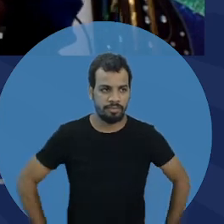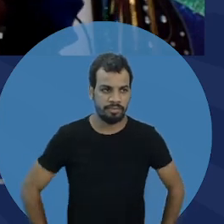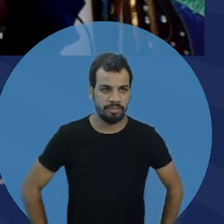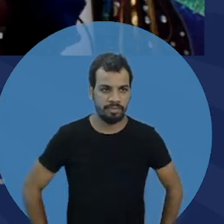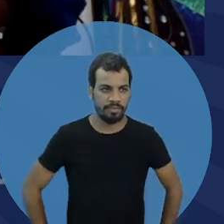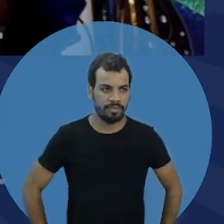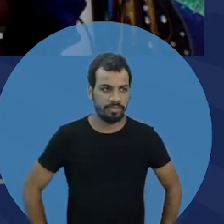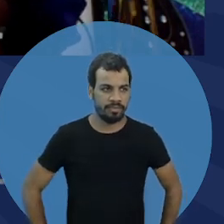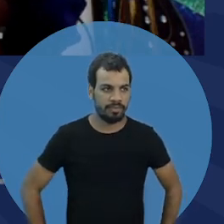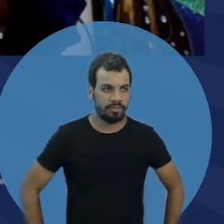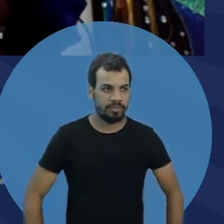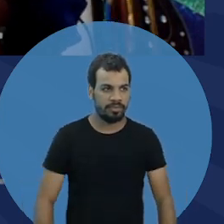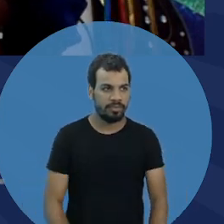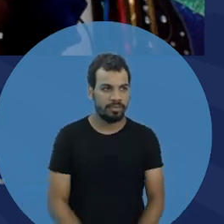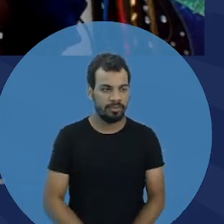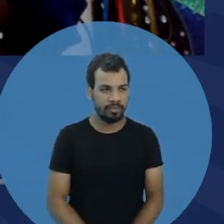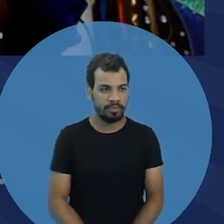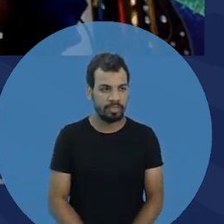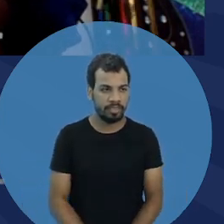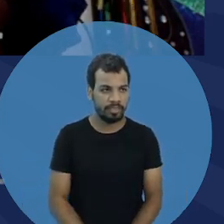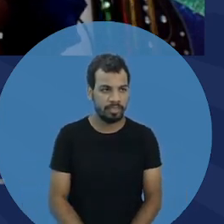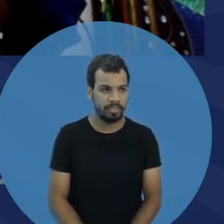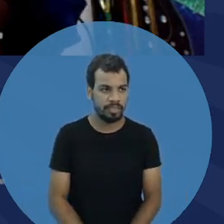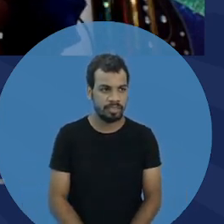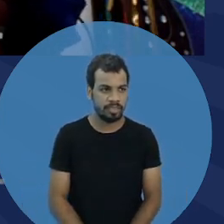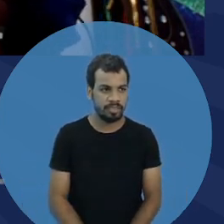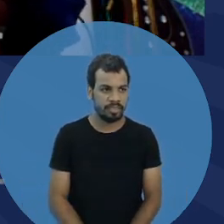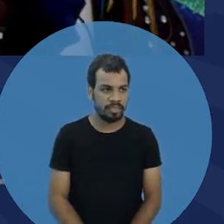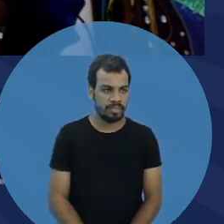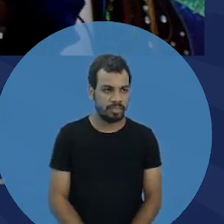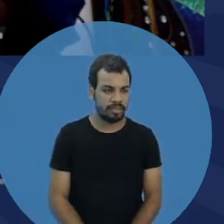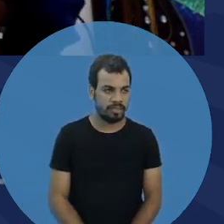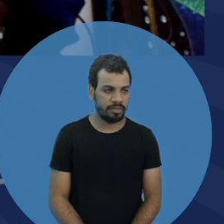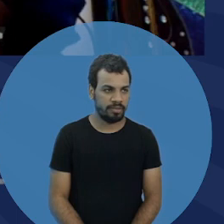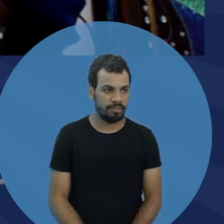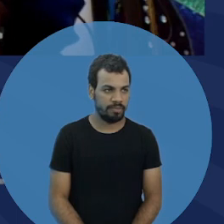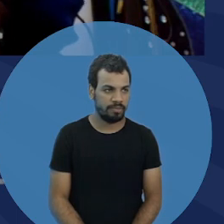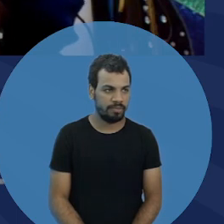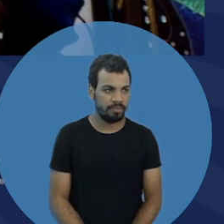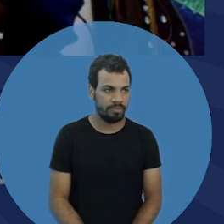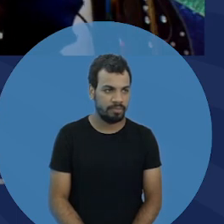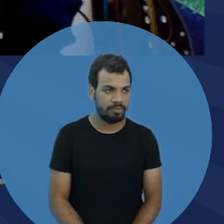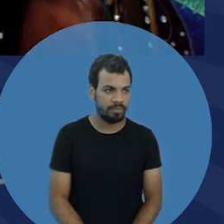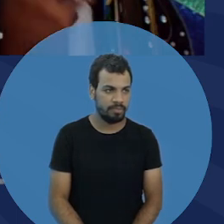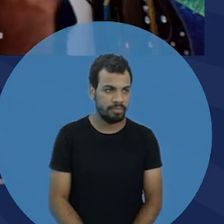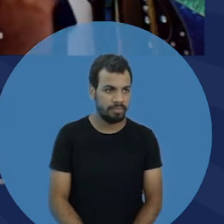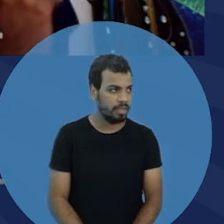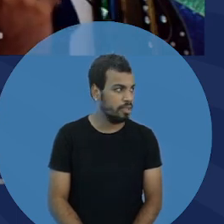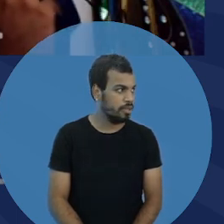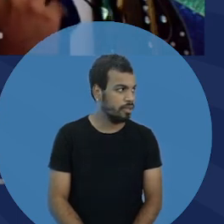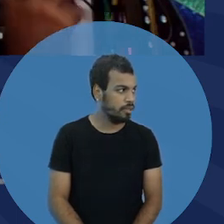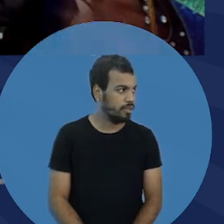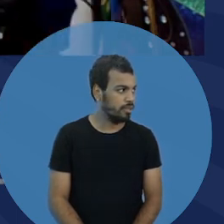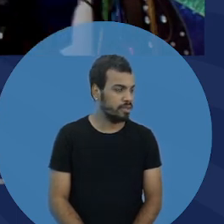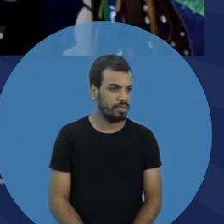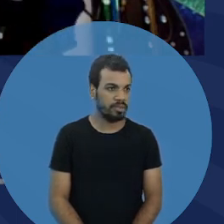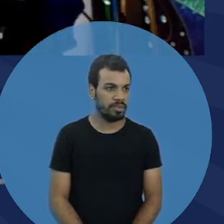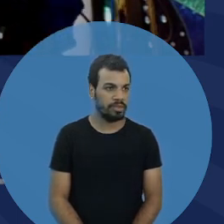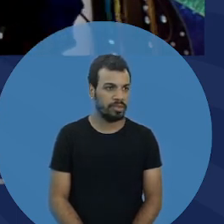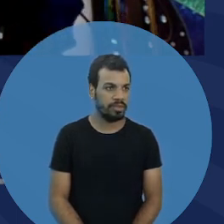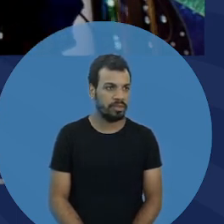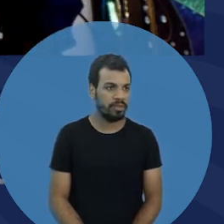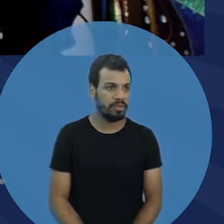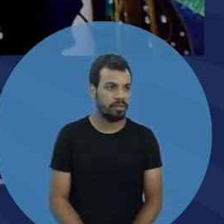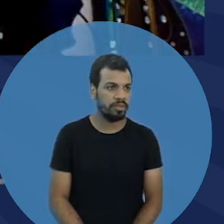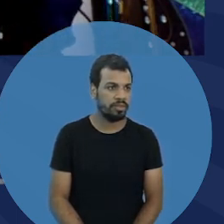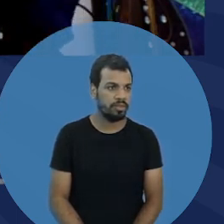acho que Jussara não vai gravar, porque pelo que eu ouvi ontem lá no evento, ela